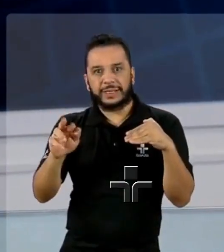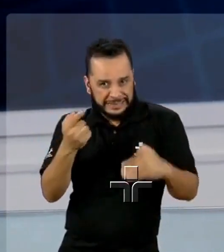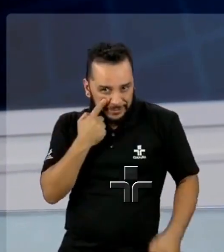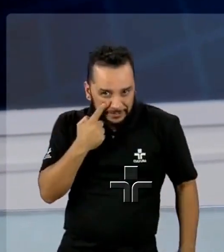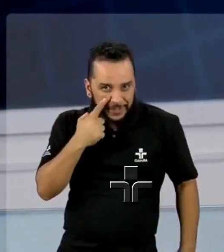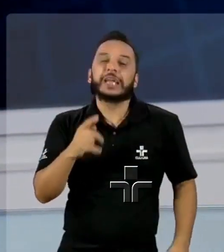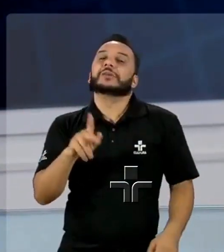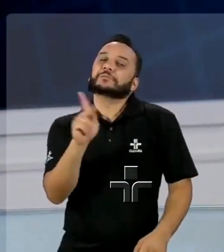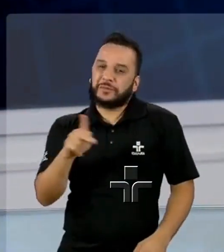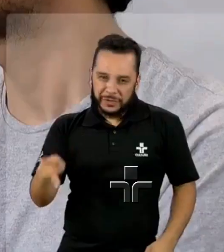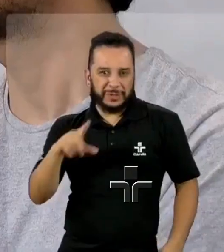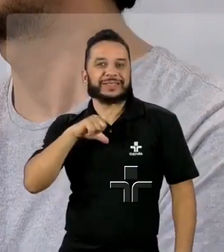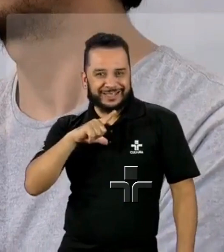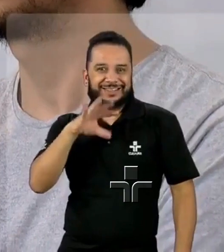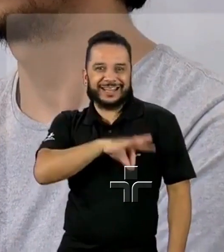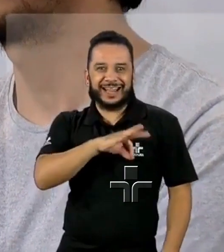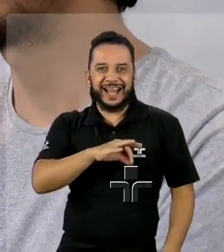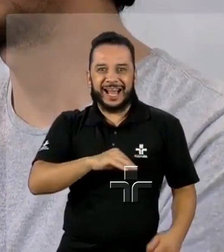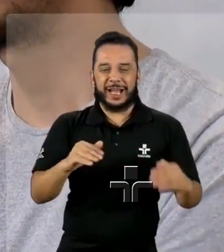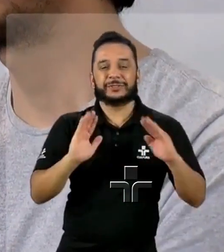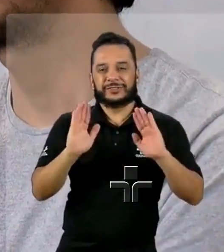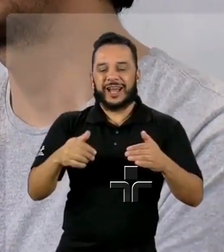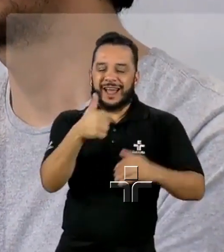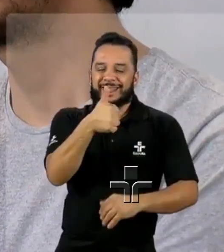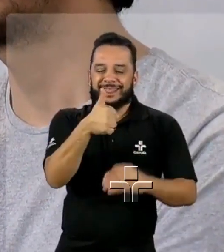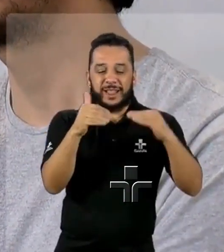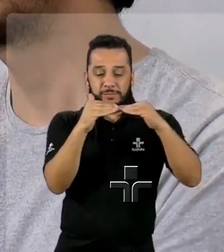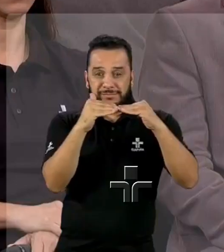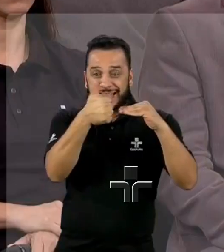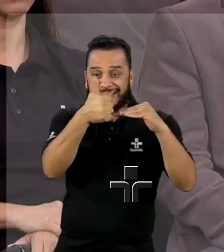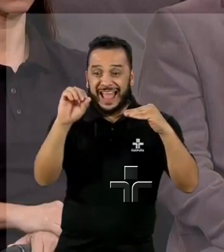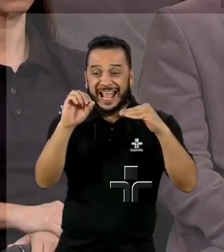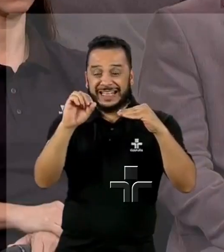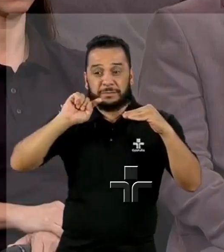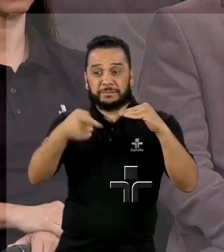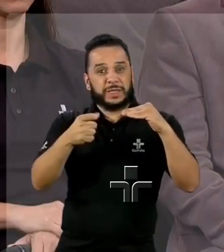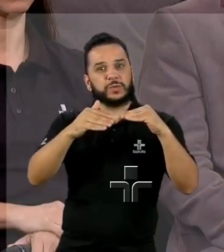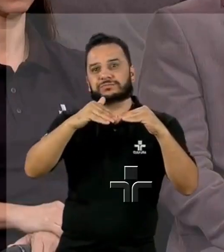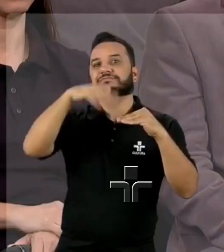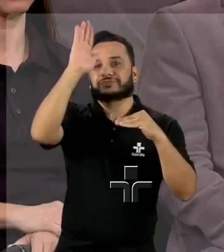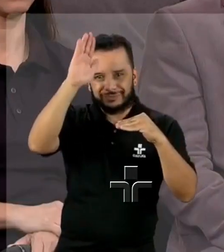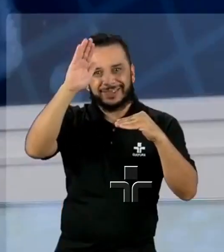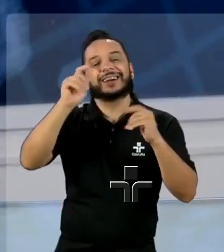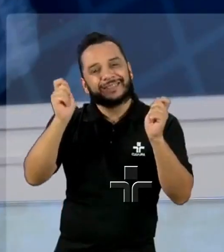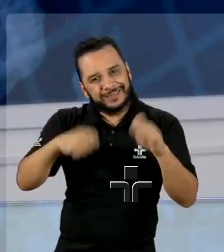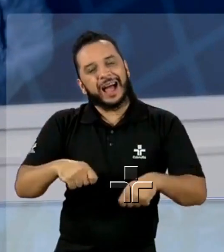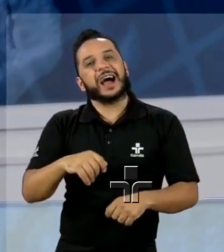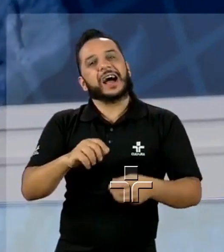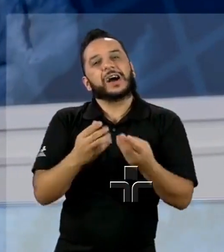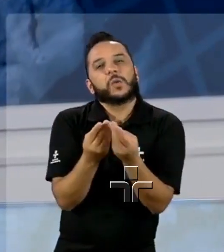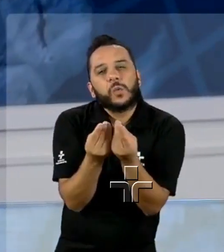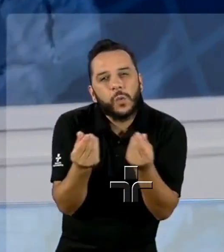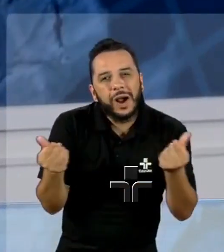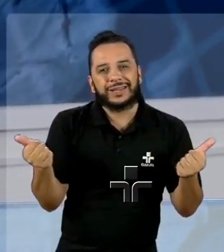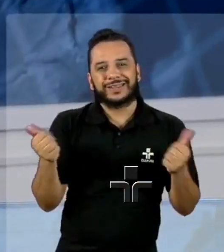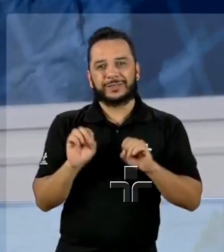se os professores ganhassem no mínimo R$10 mil por mês, a qualidade deles ia melhorar, o respeito que eles têm por si